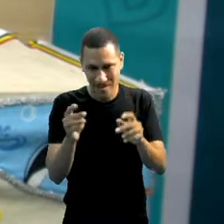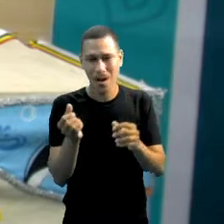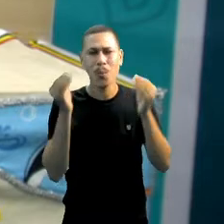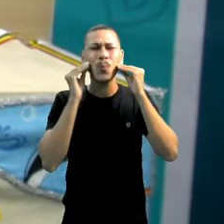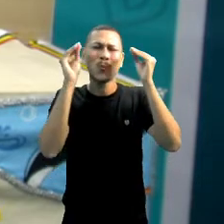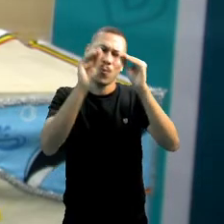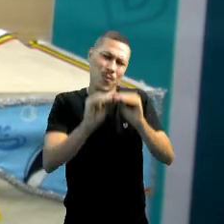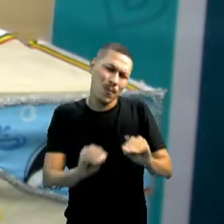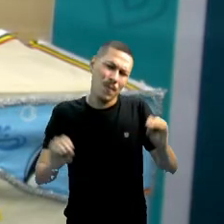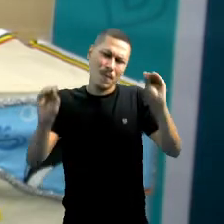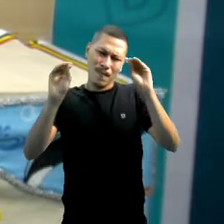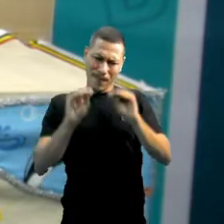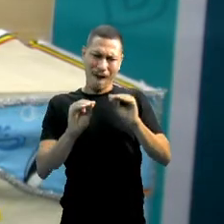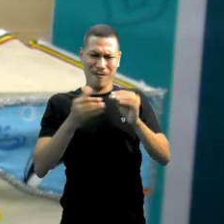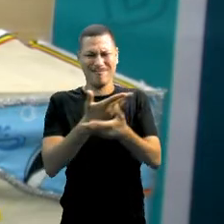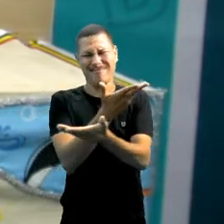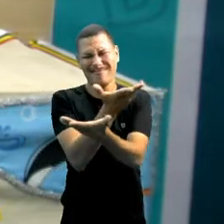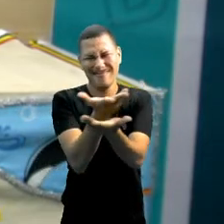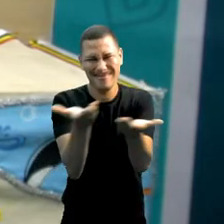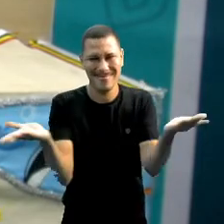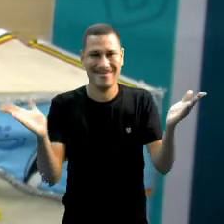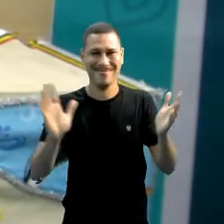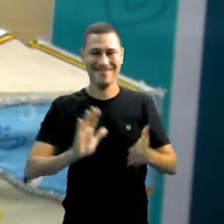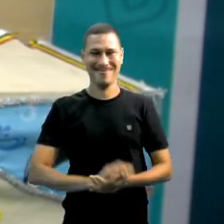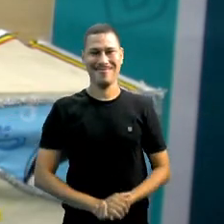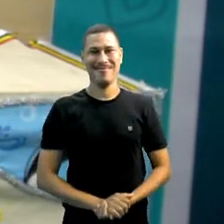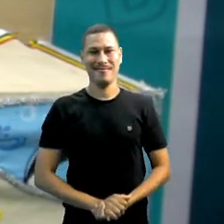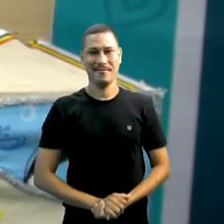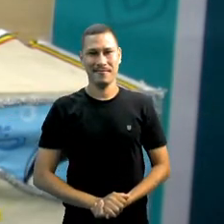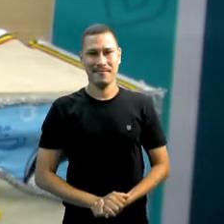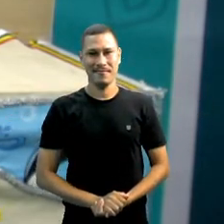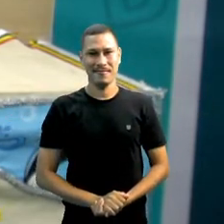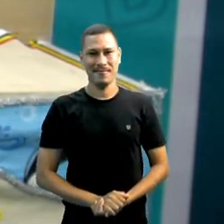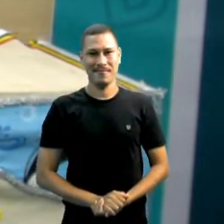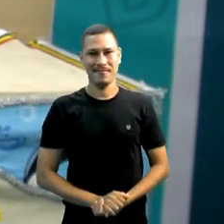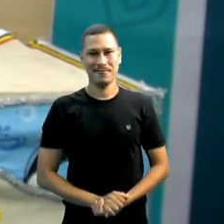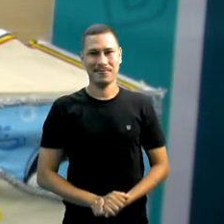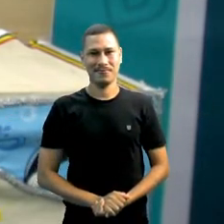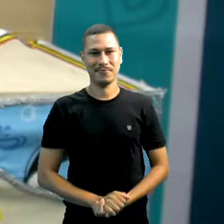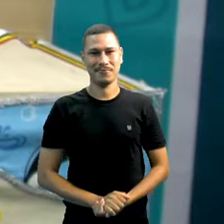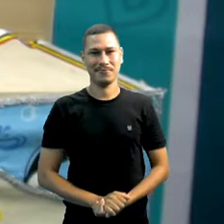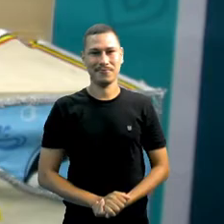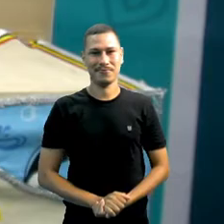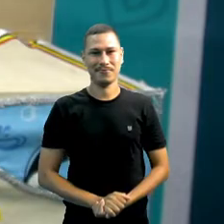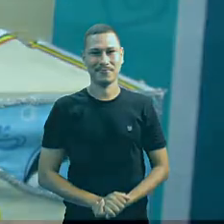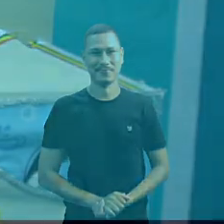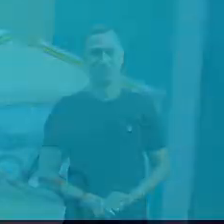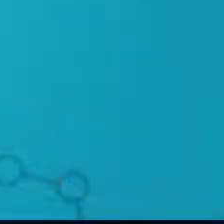um beijo bem gostoso pra vocês. Tchau! Tchau! Pode